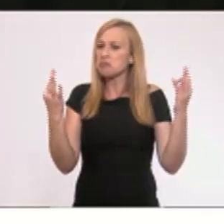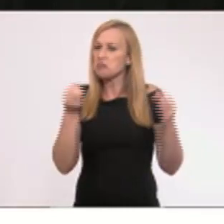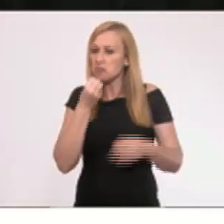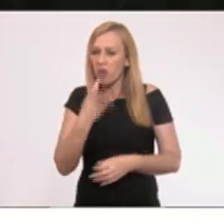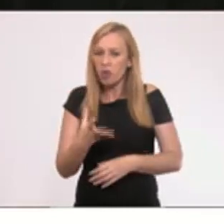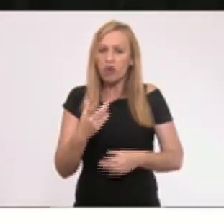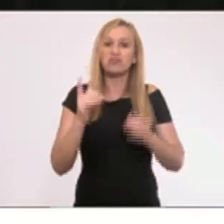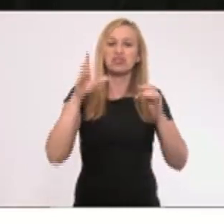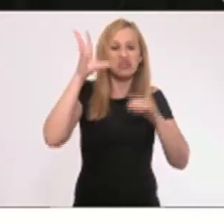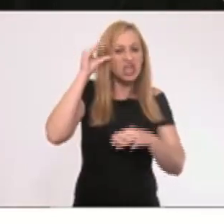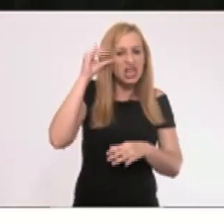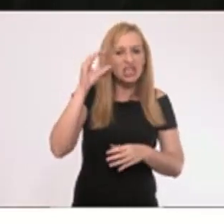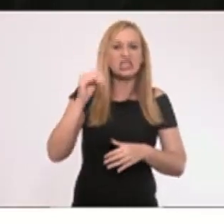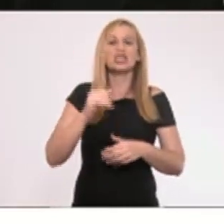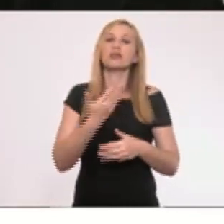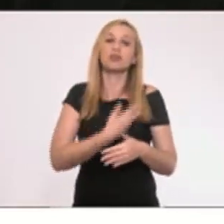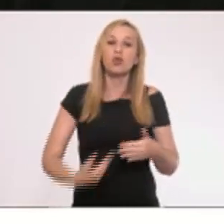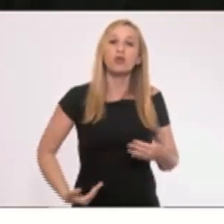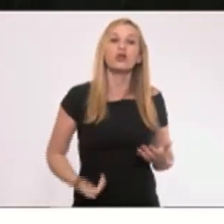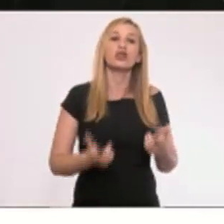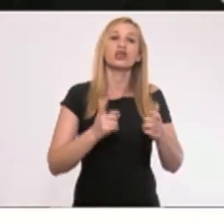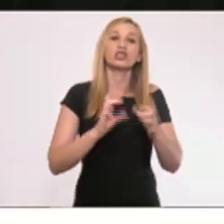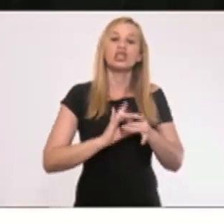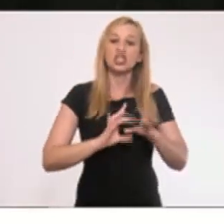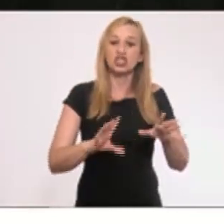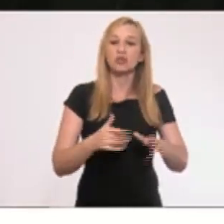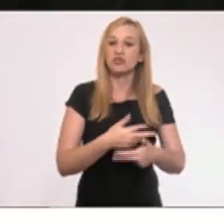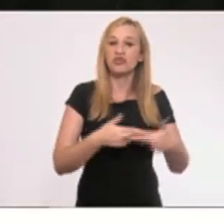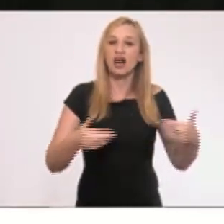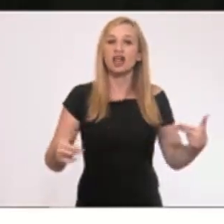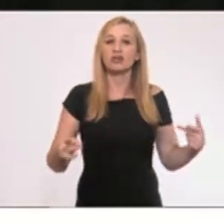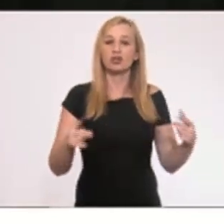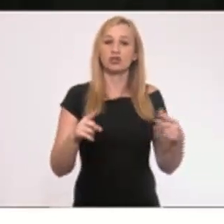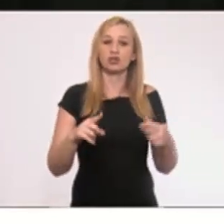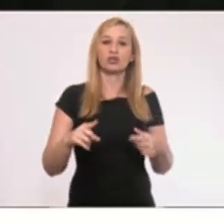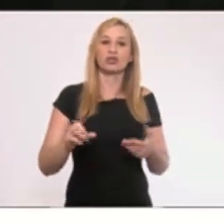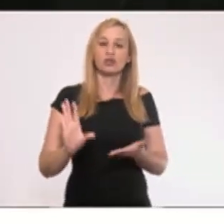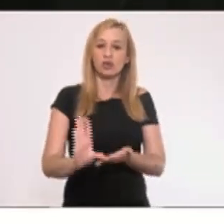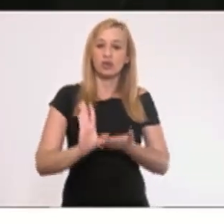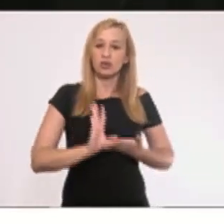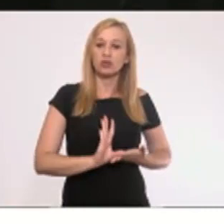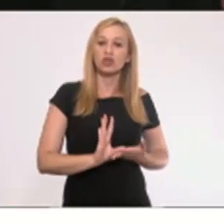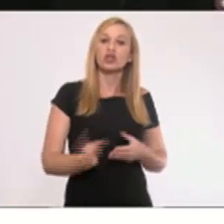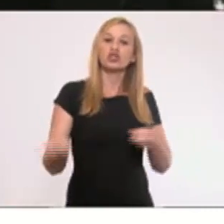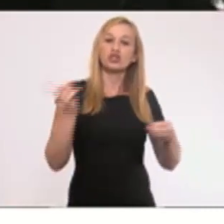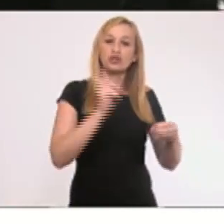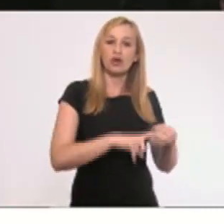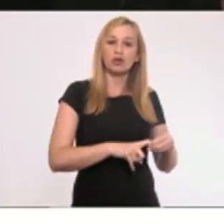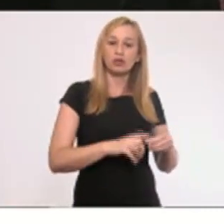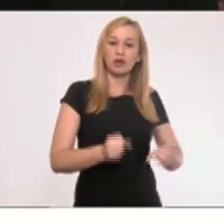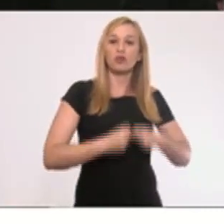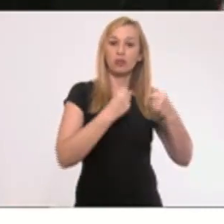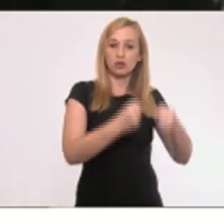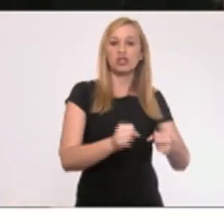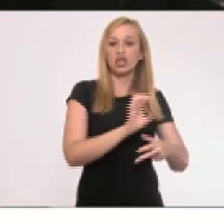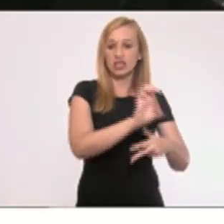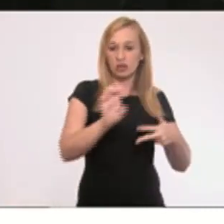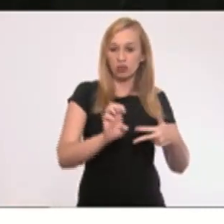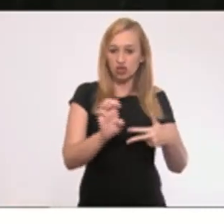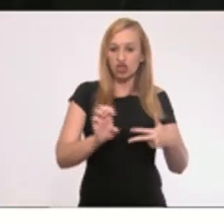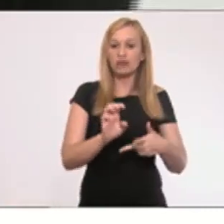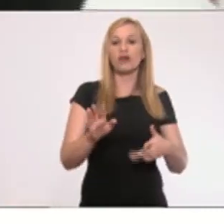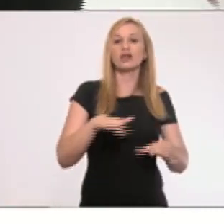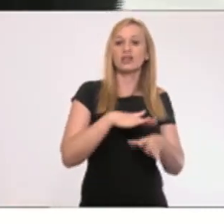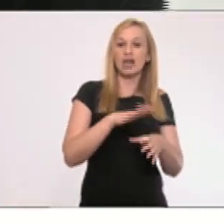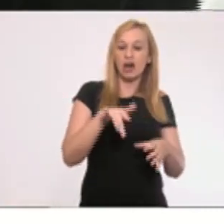os interesses públicos na mesa diretora, onde destinamos diversos recursos, deputado, de volta para o poder executivo, para a